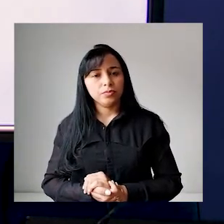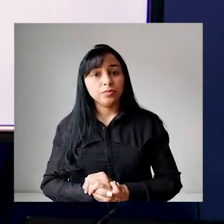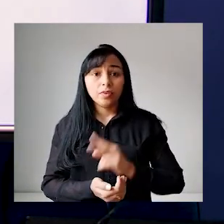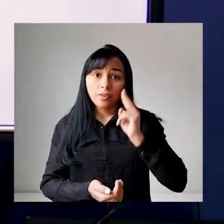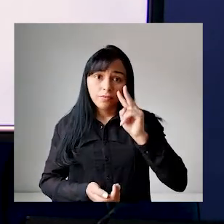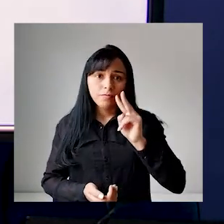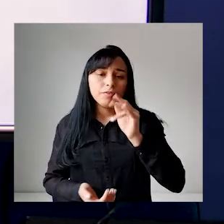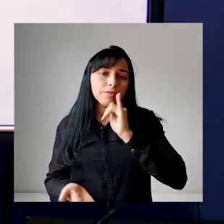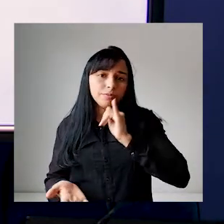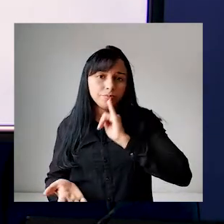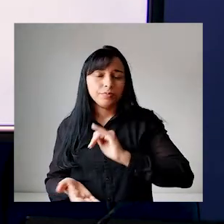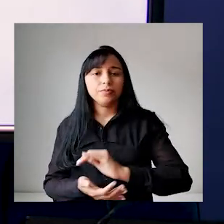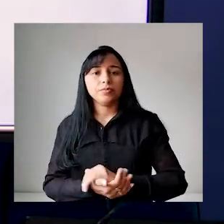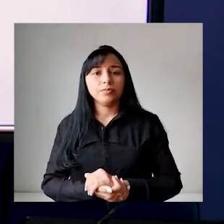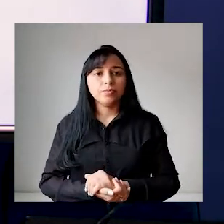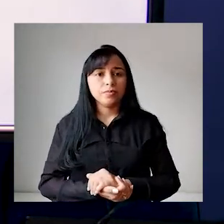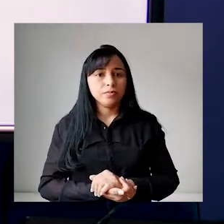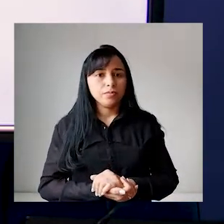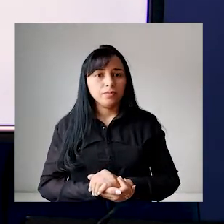Vamos aqui a alguns exemplos.